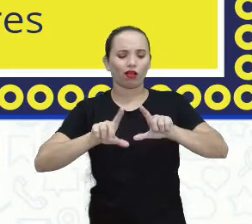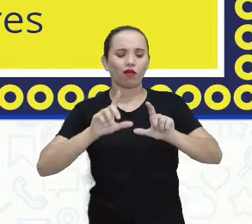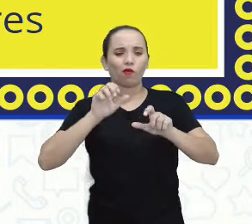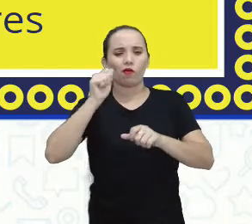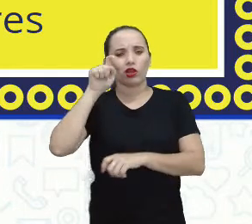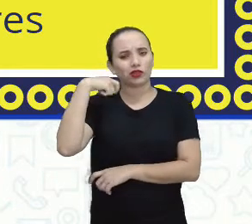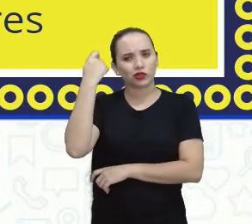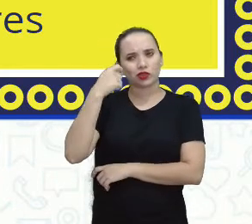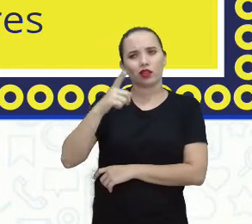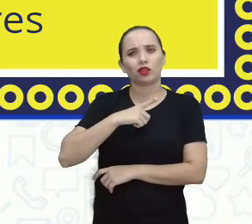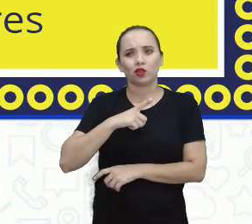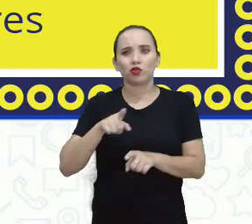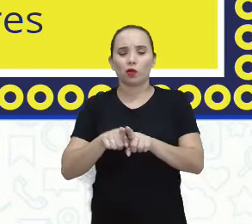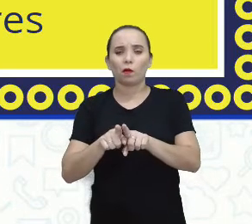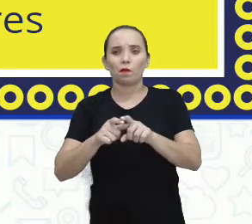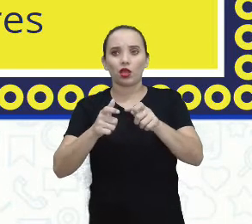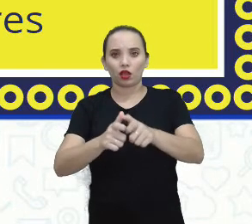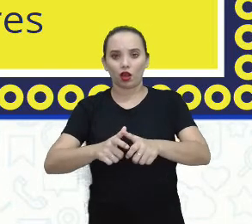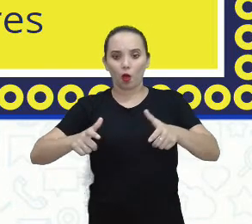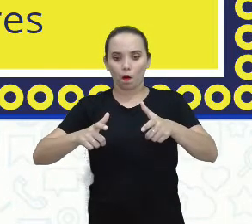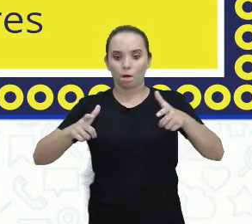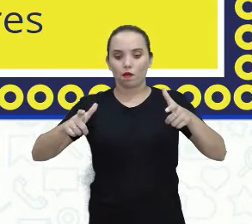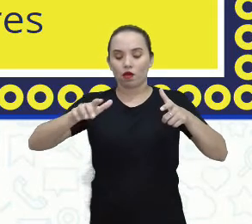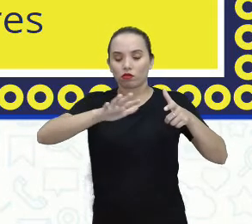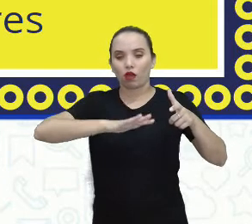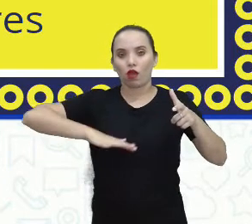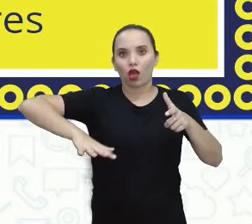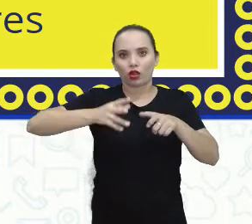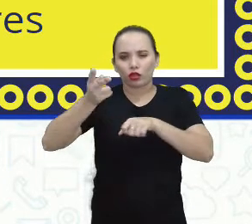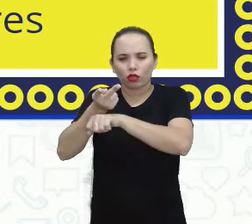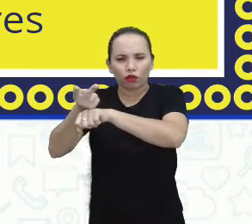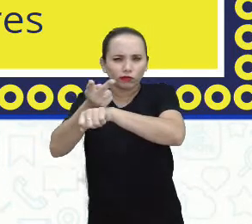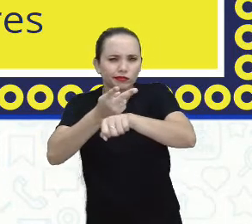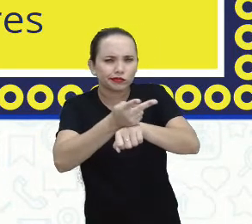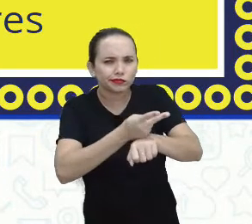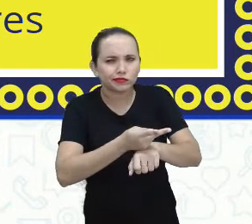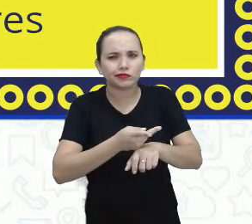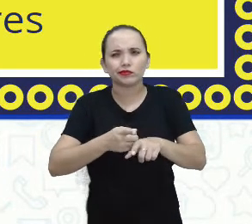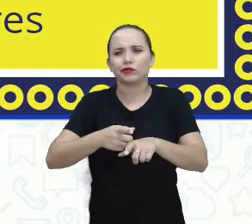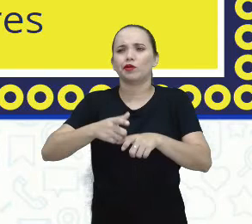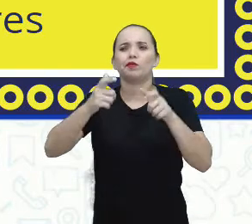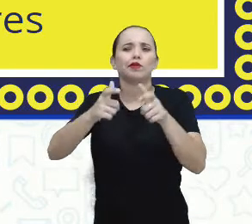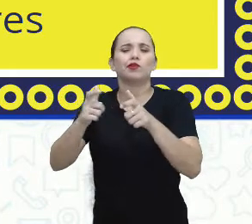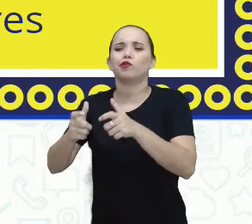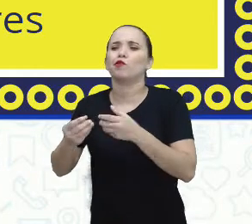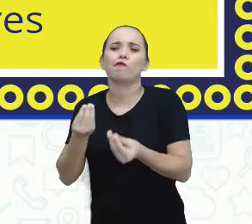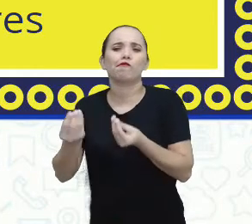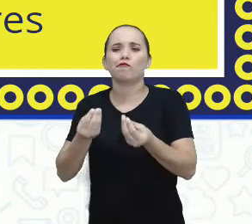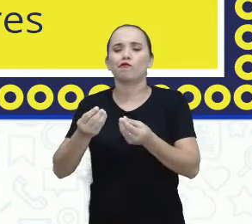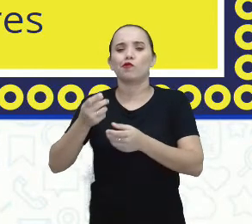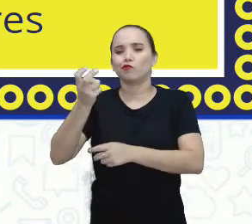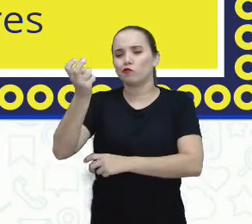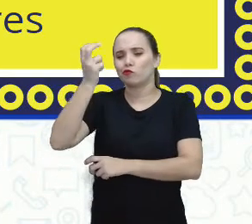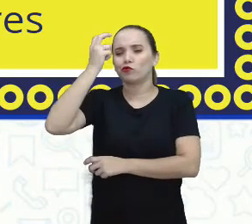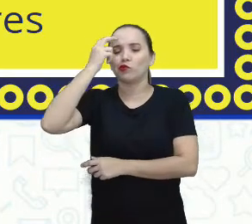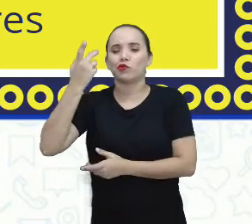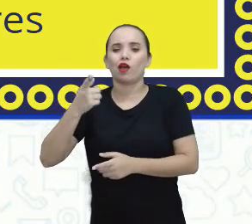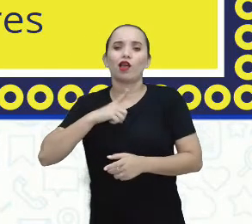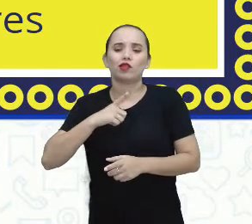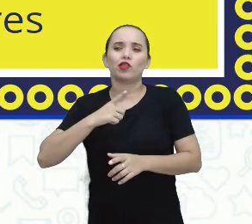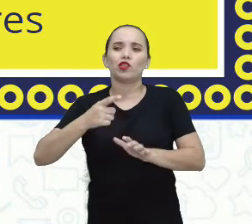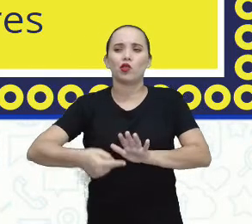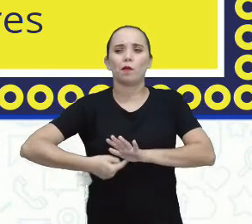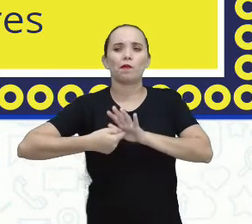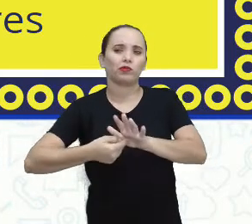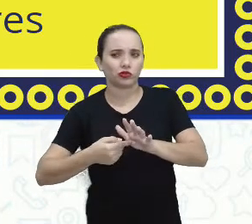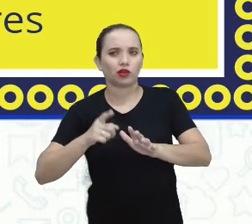campo de pesquisa e as fontes culturais para todas as esferas, como as danças, as tradições religiosas, a música,